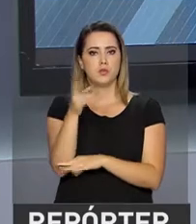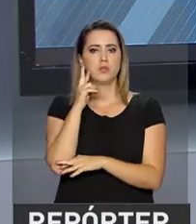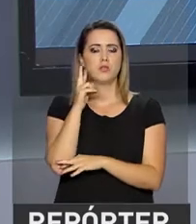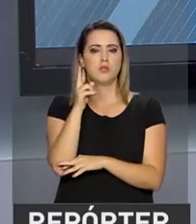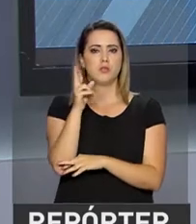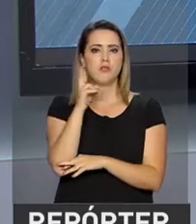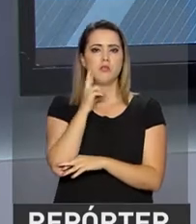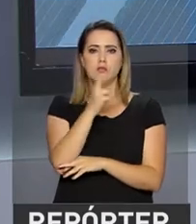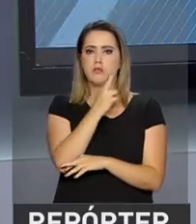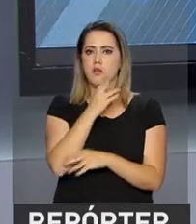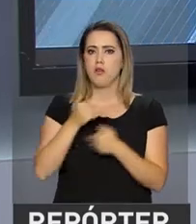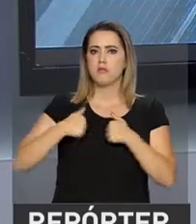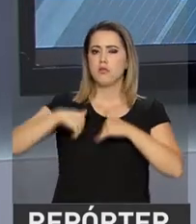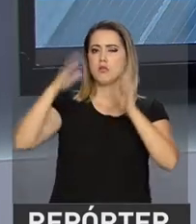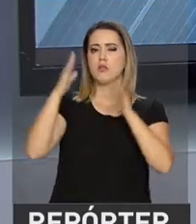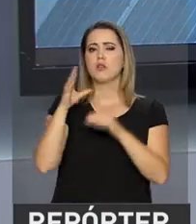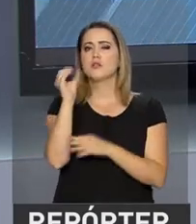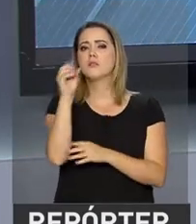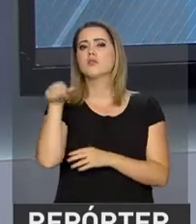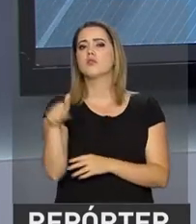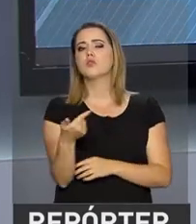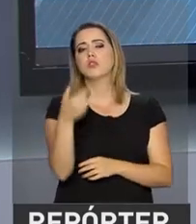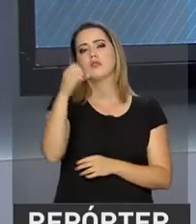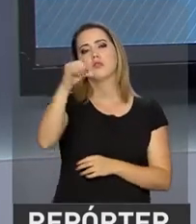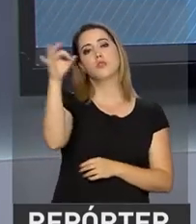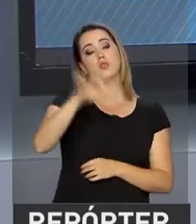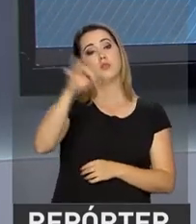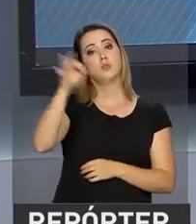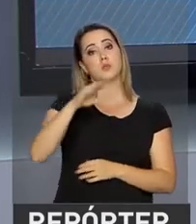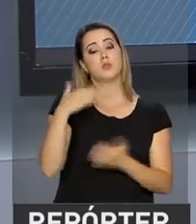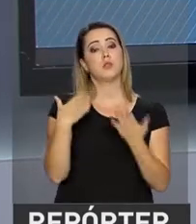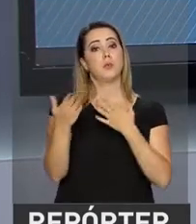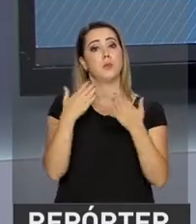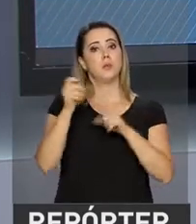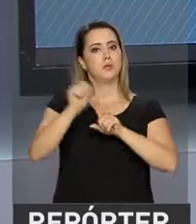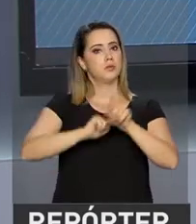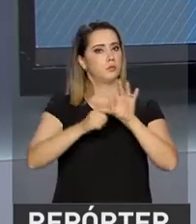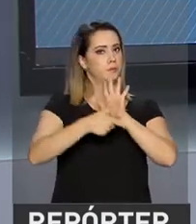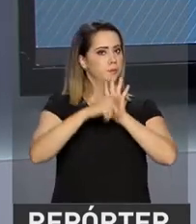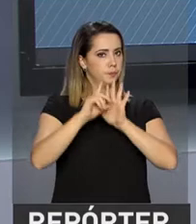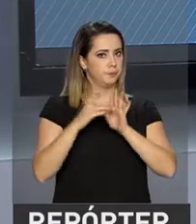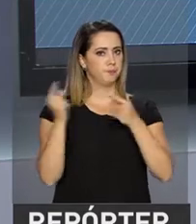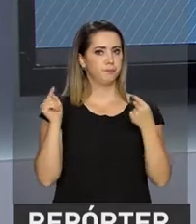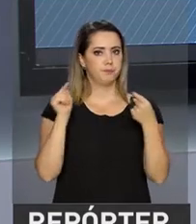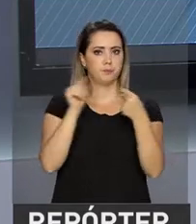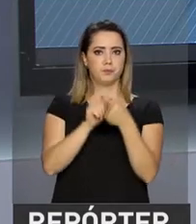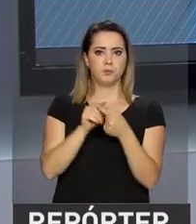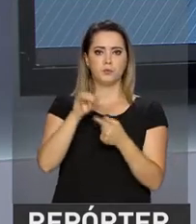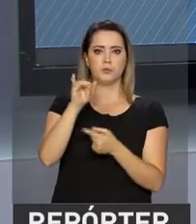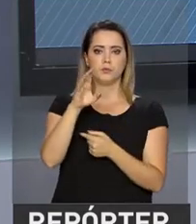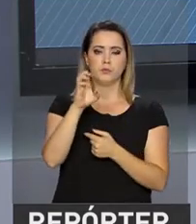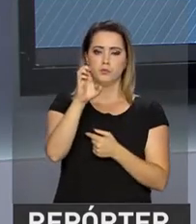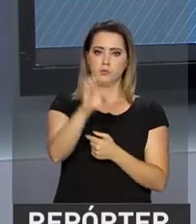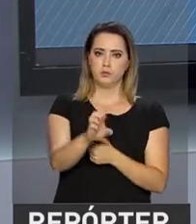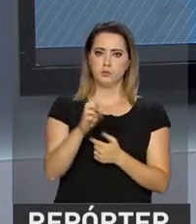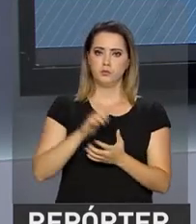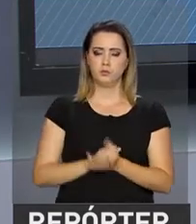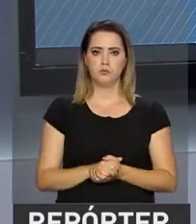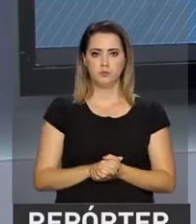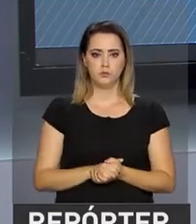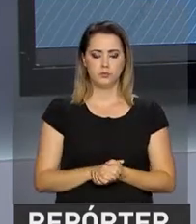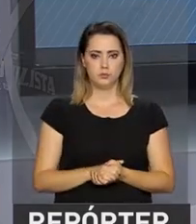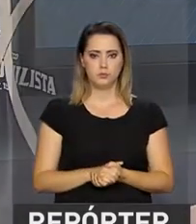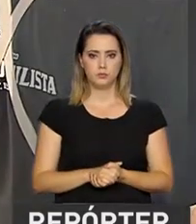restaurantes, tiveram um crescimento de 0,9% em comparação ao mês anterior, de acordo com a pesquisa mensal de serviços do IBGE.